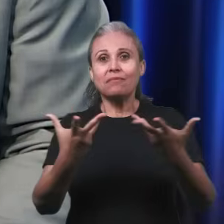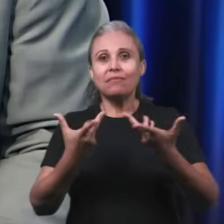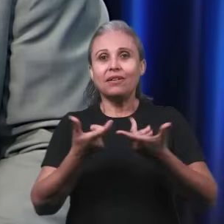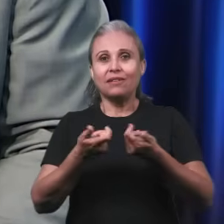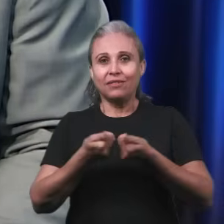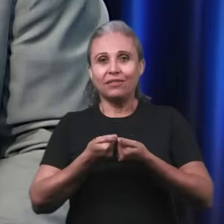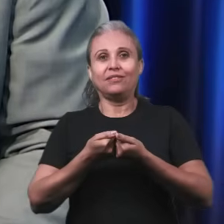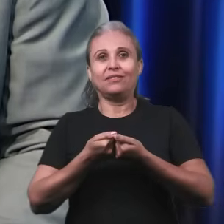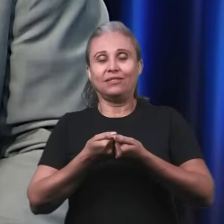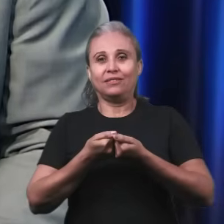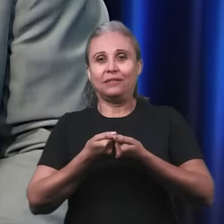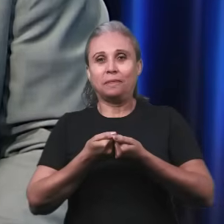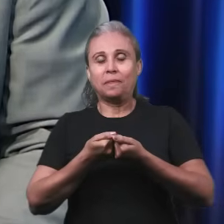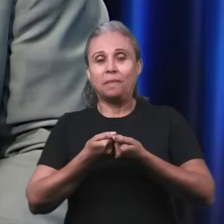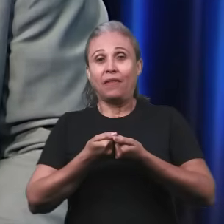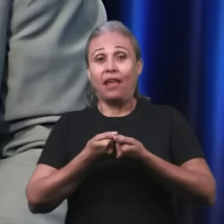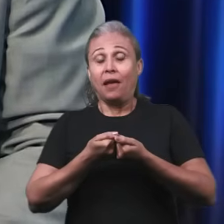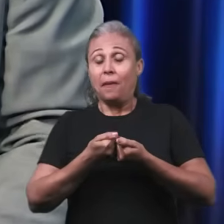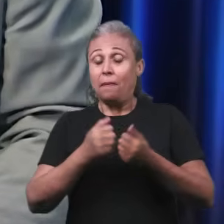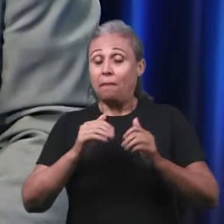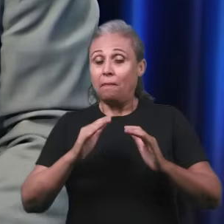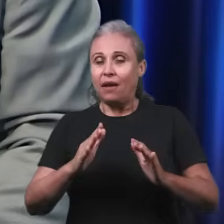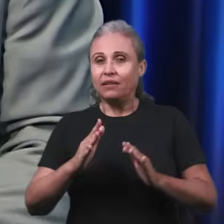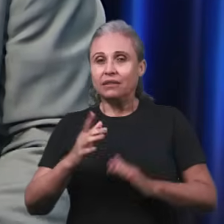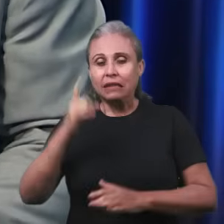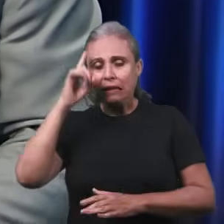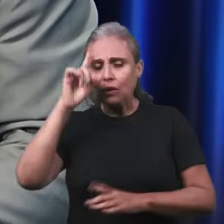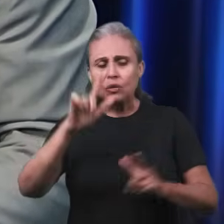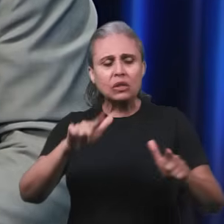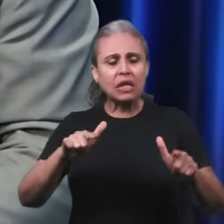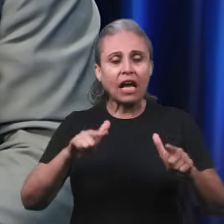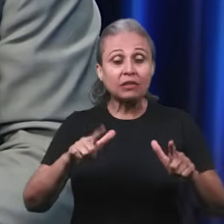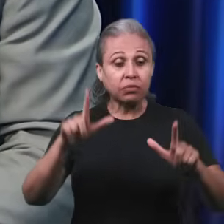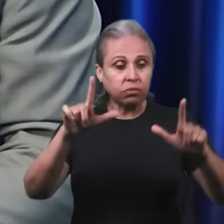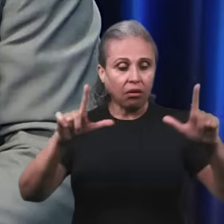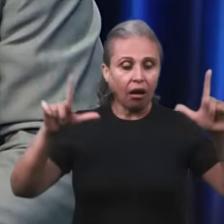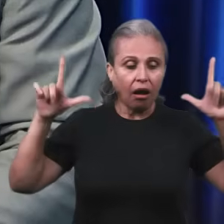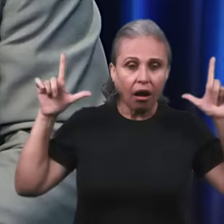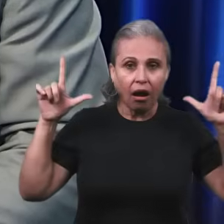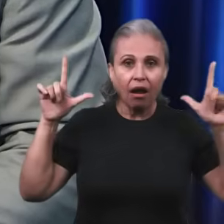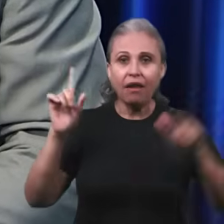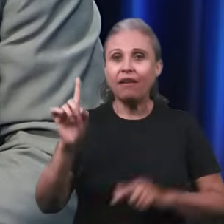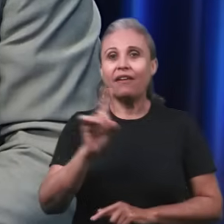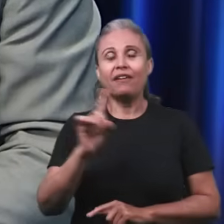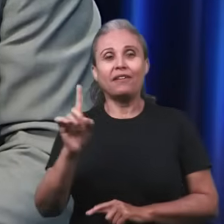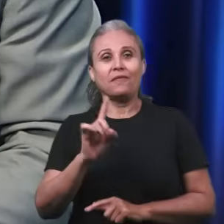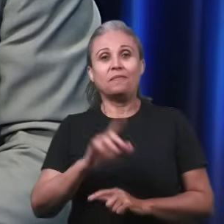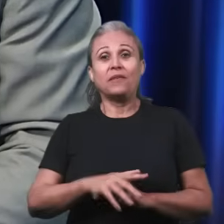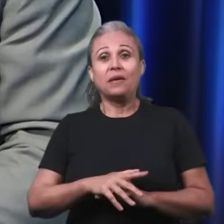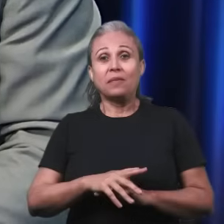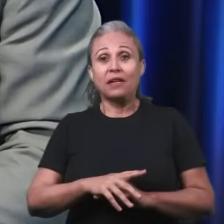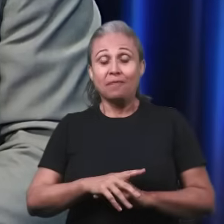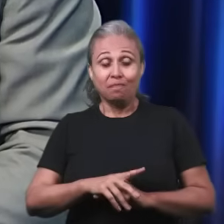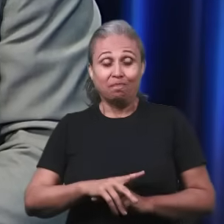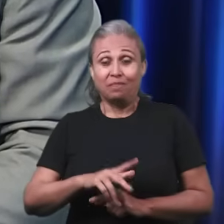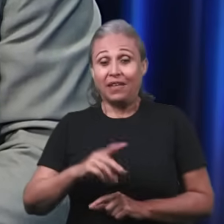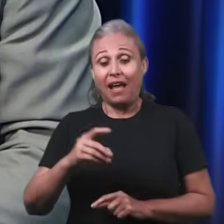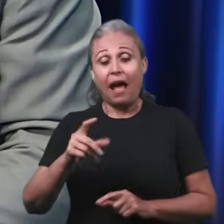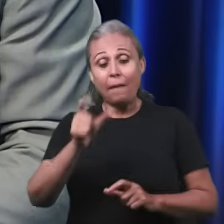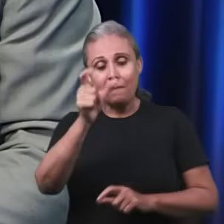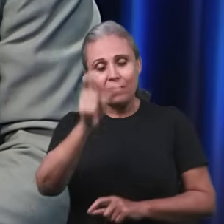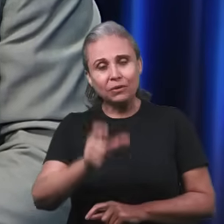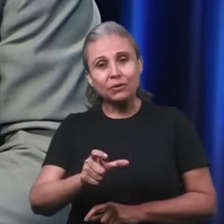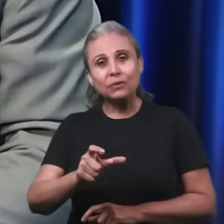mas Ele não faz isso para propaganda, mas Ele faz isso para que a própria pessoa saiba